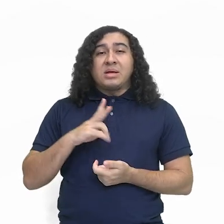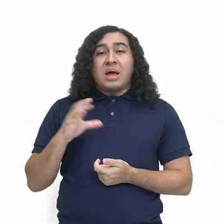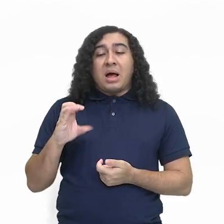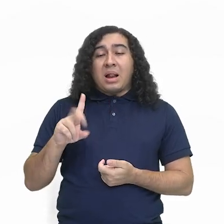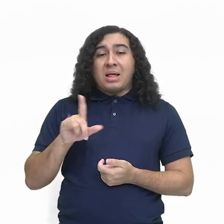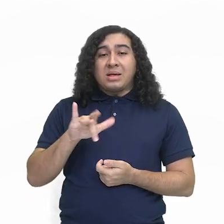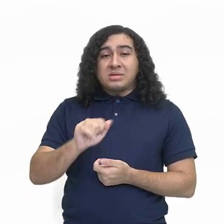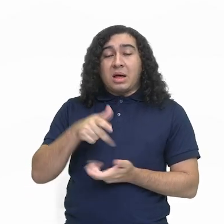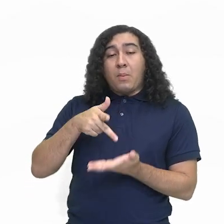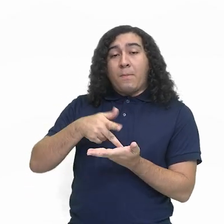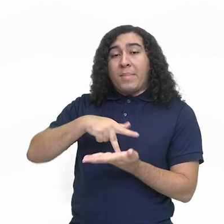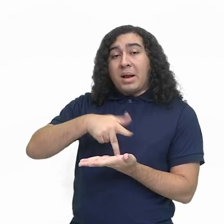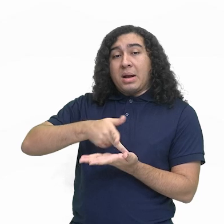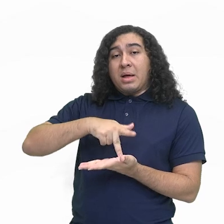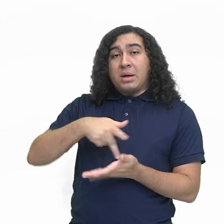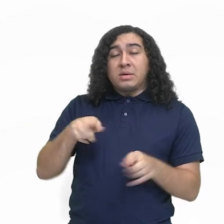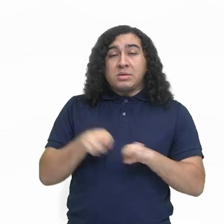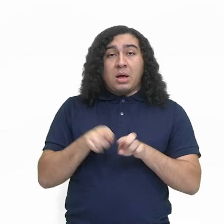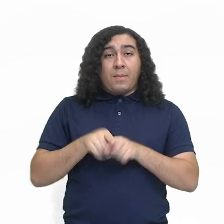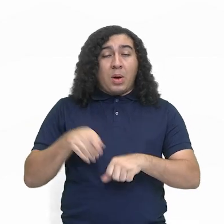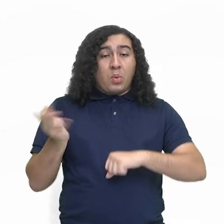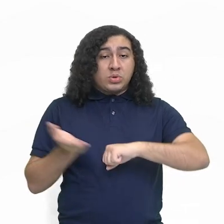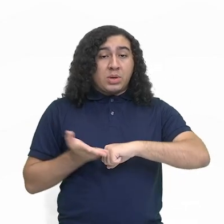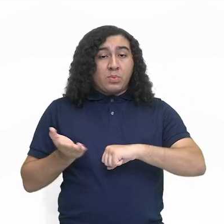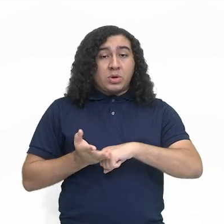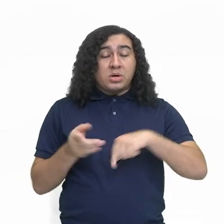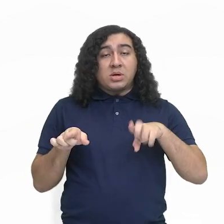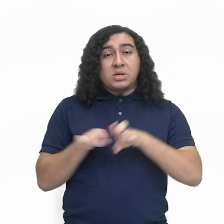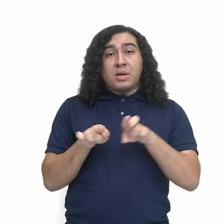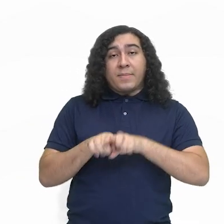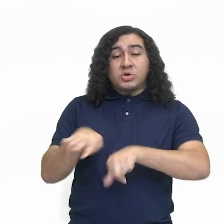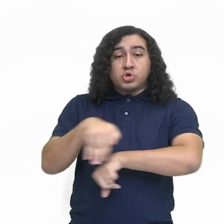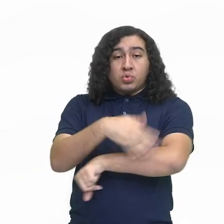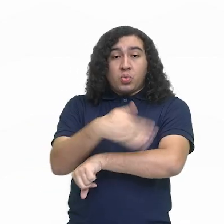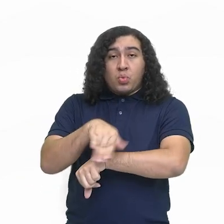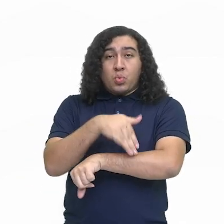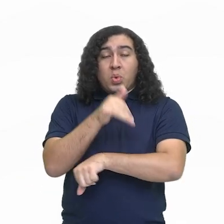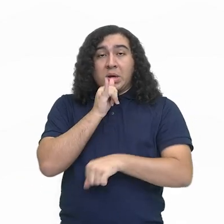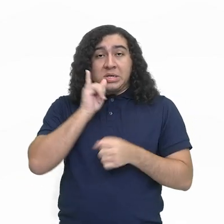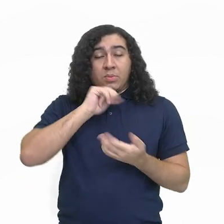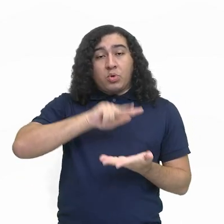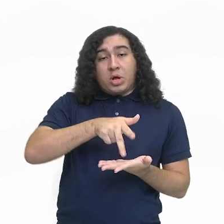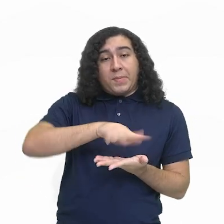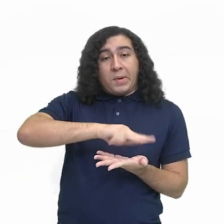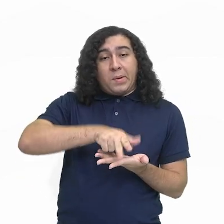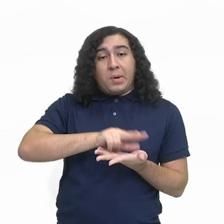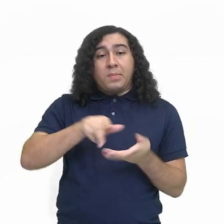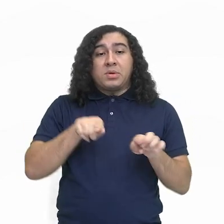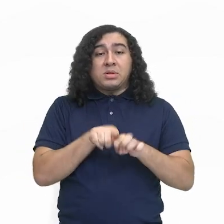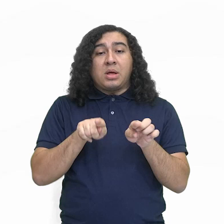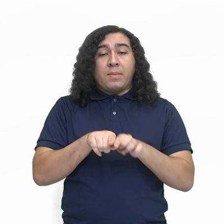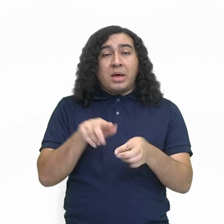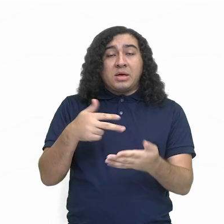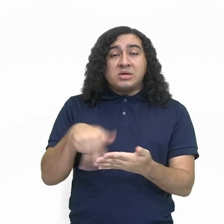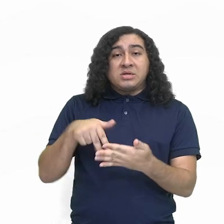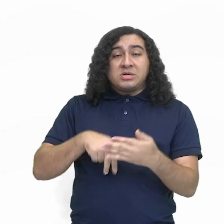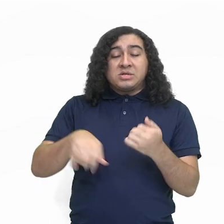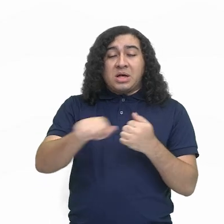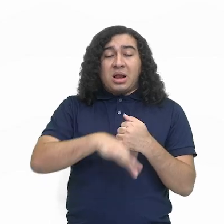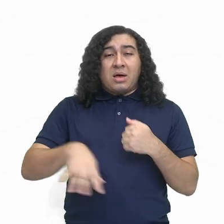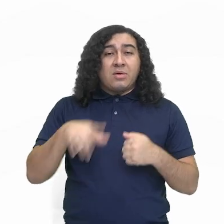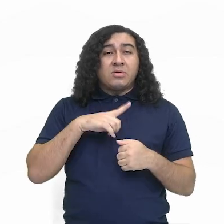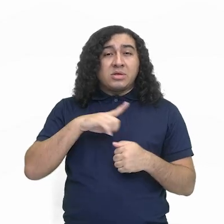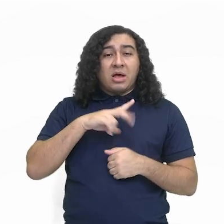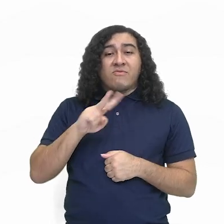representada pelo balé, dança contemporânea, danças urbanas, aí como no caso do hip hop, danças de salão, como a